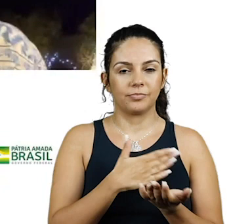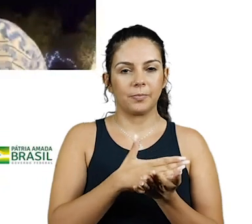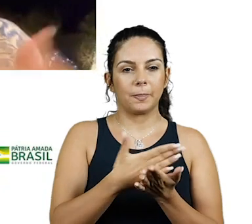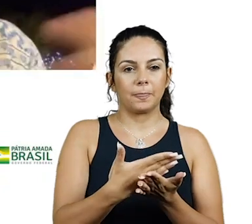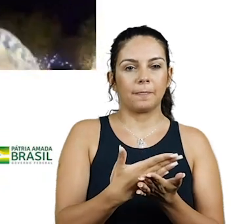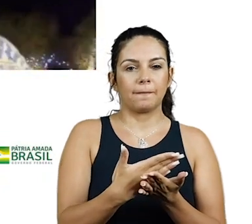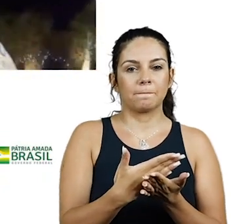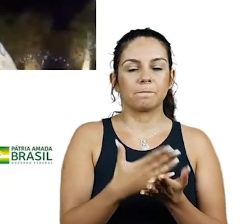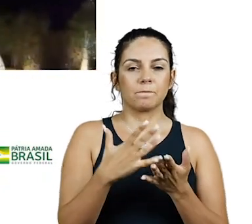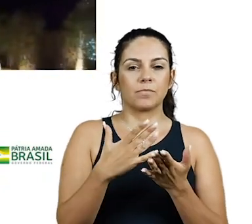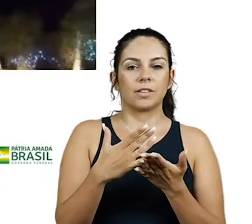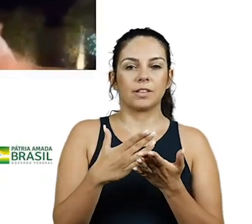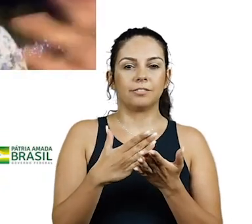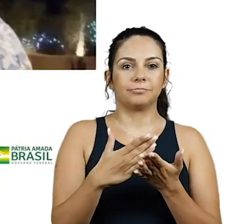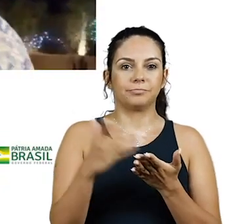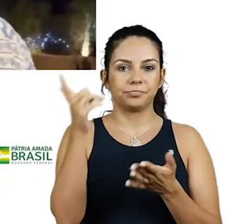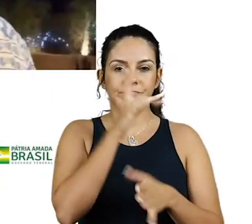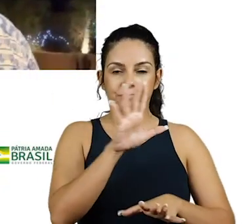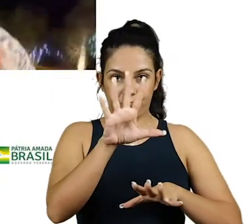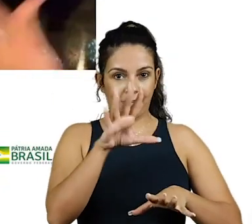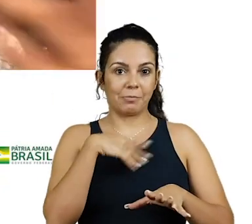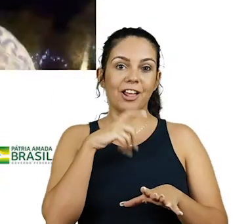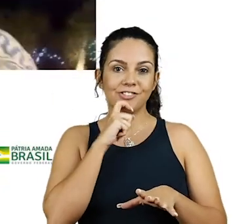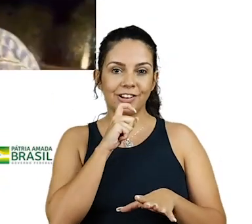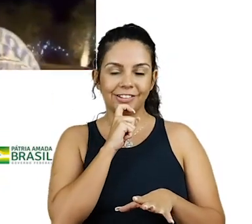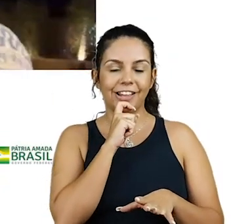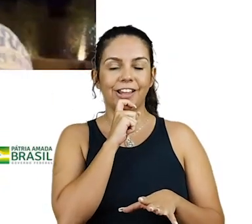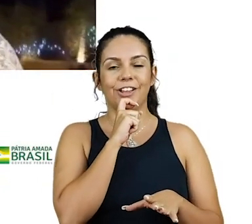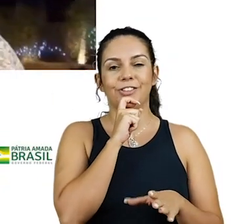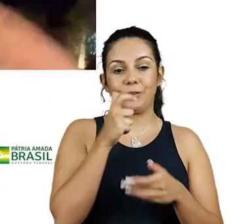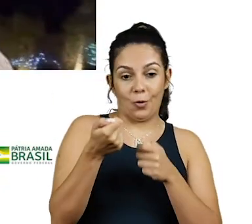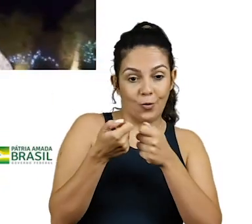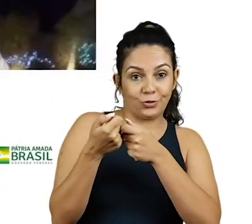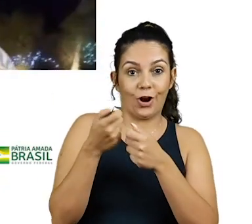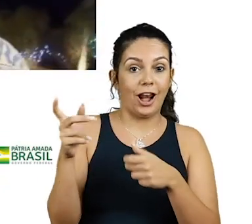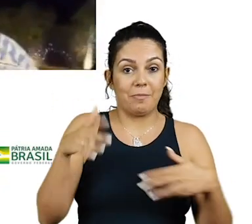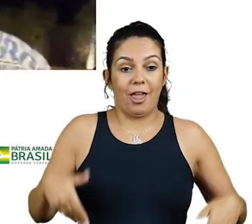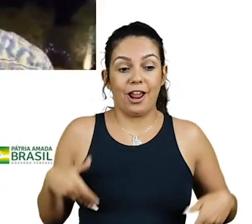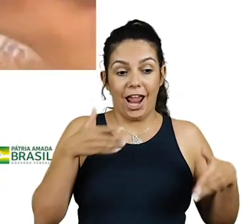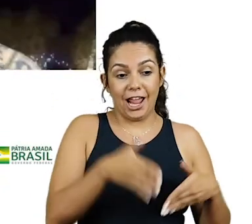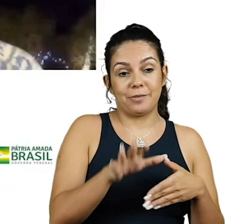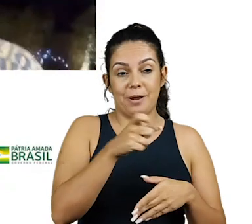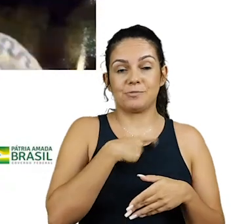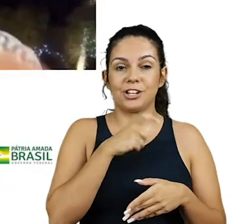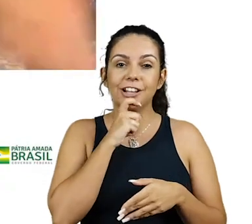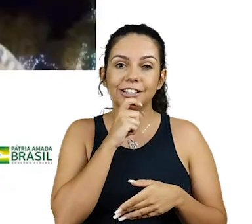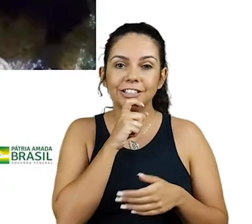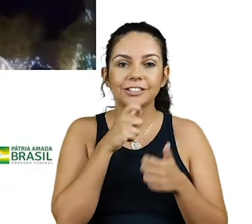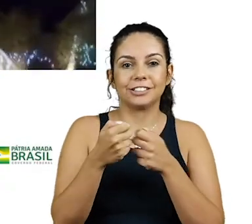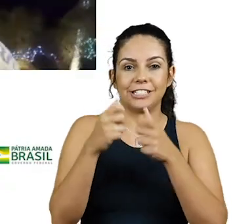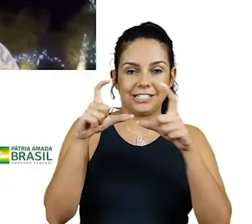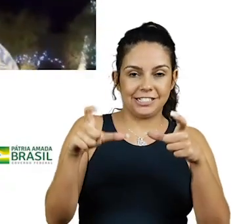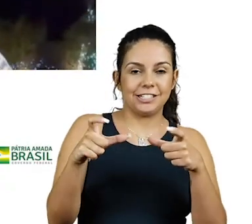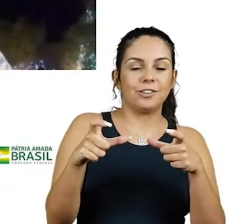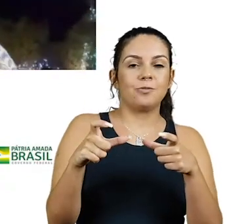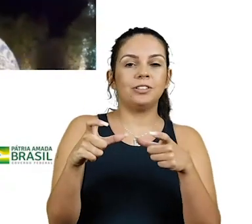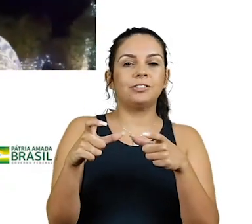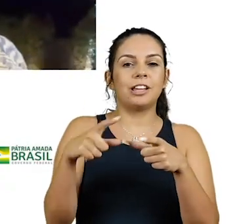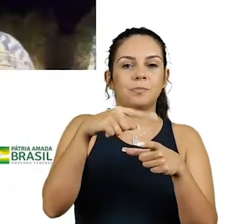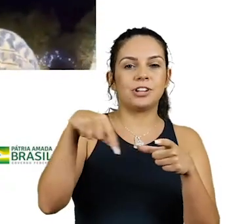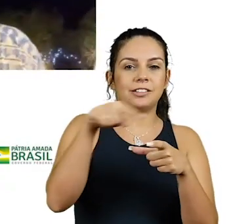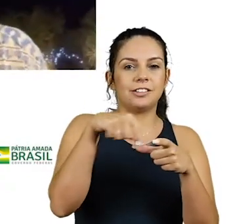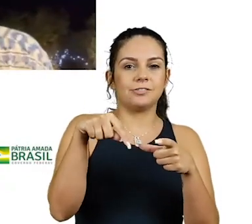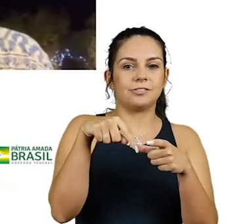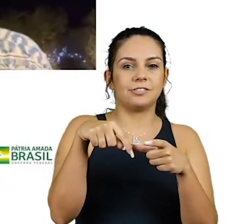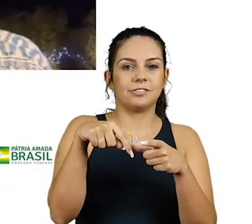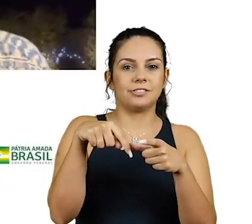começarem a tomar conta da minha geladeira, do controle remoto, botar um CD, pegar o Wi-Fi. A relação